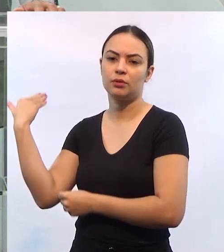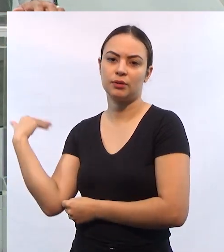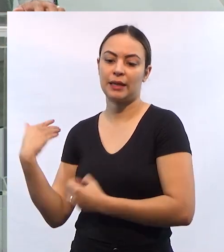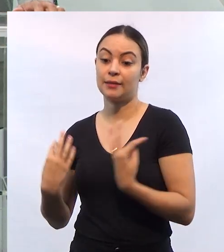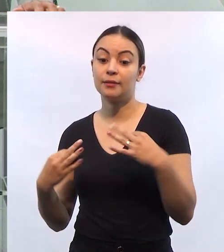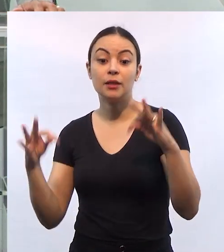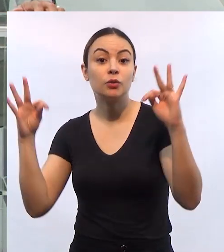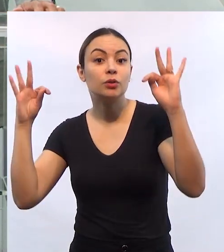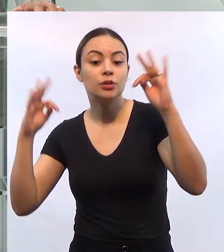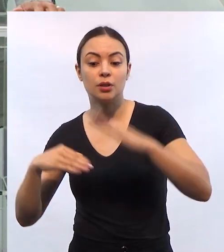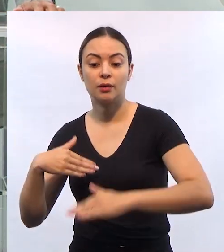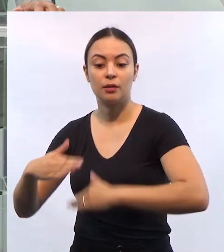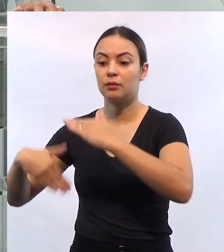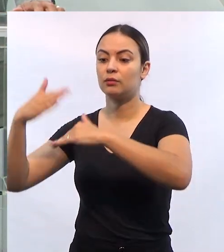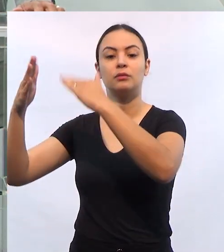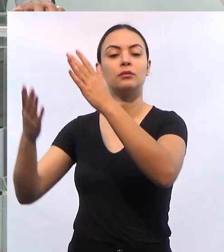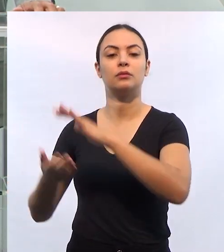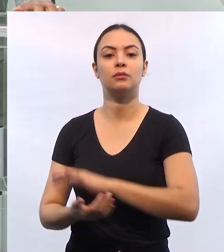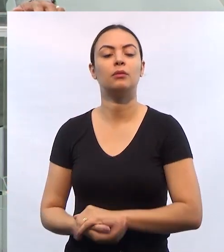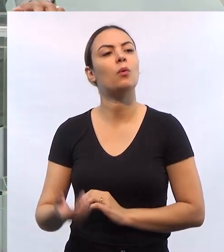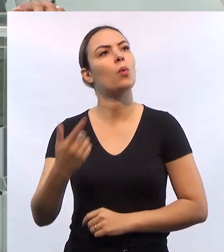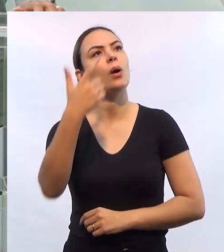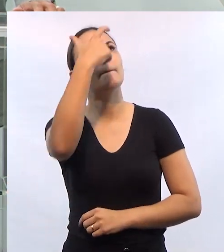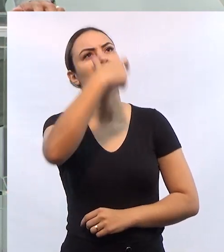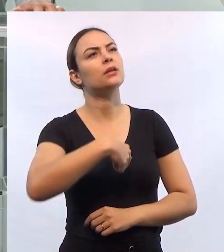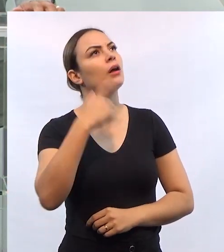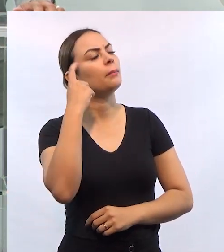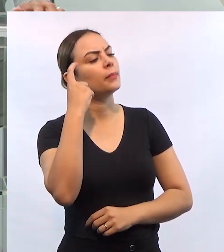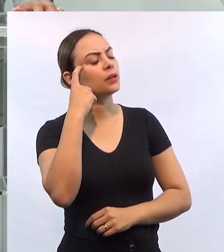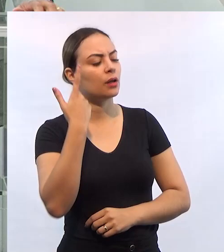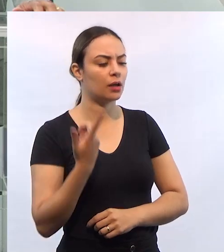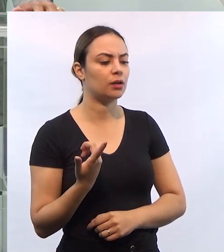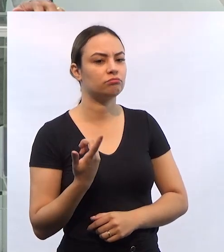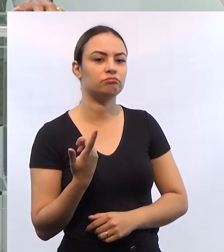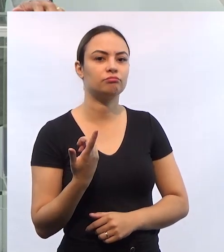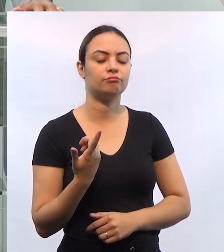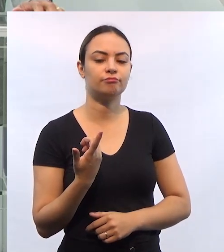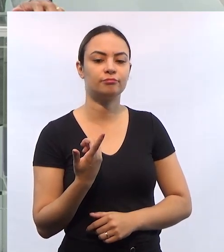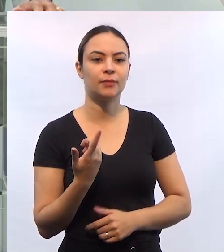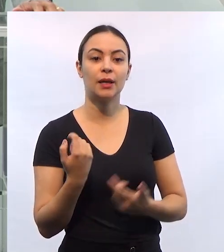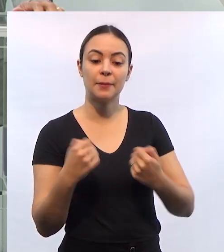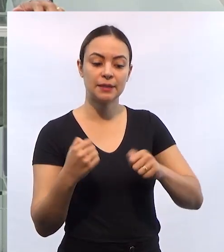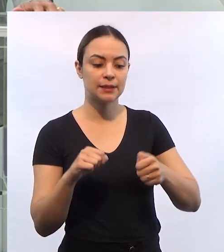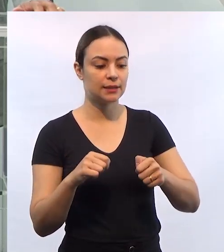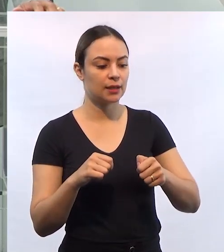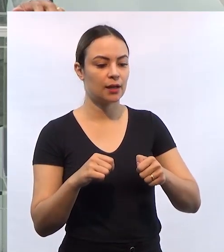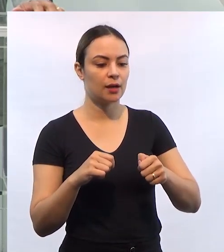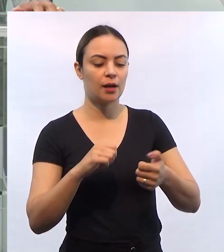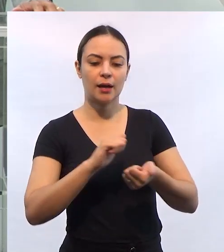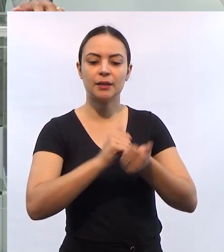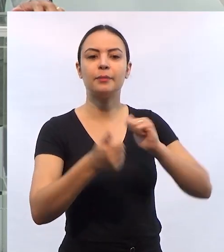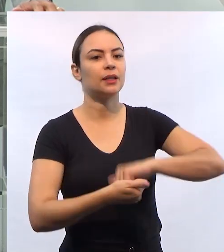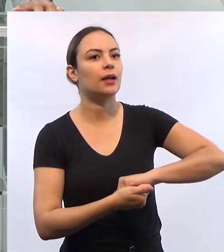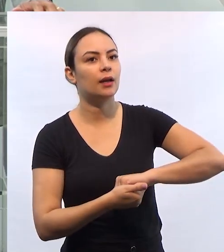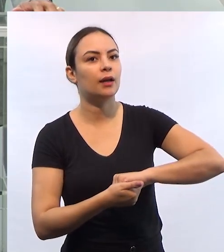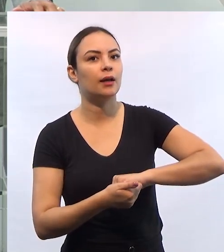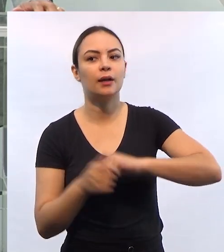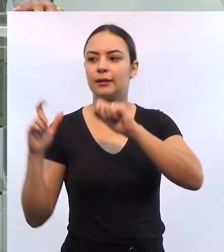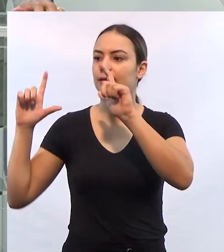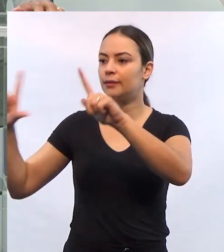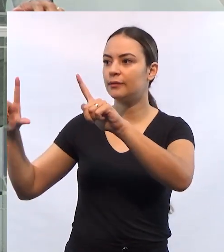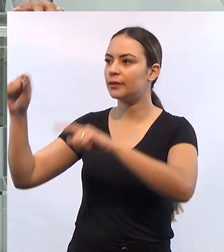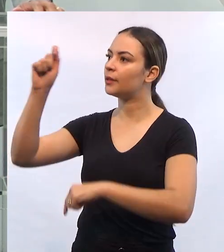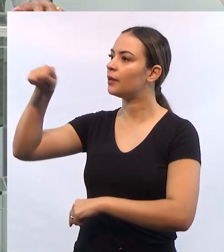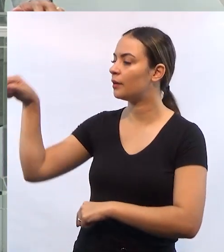atrás? Não, não tínhamos, mas alguém sentiu a necessidade, poxa, em vez de colocar o quadro branco, por que não colocamos uma tela